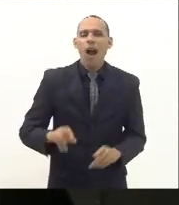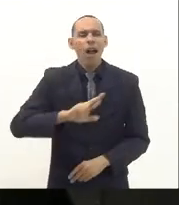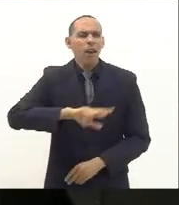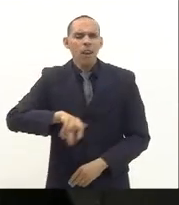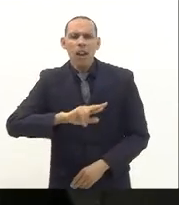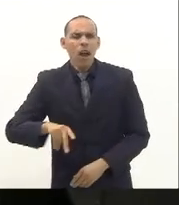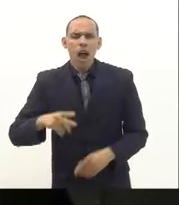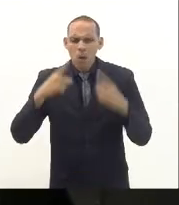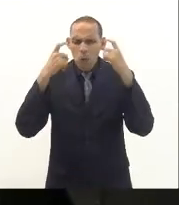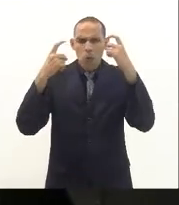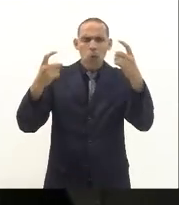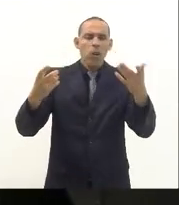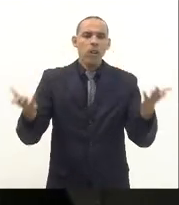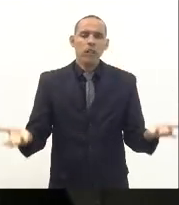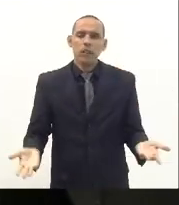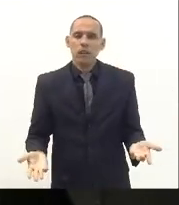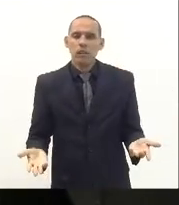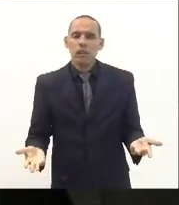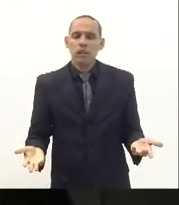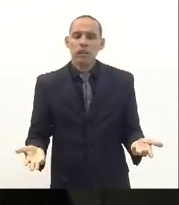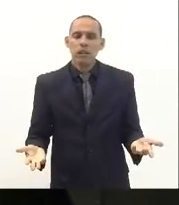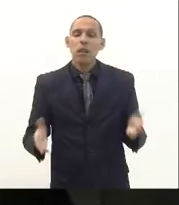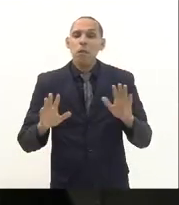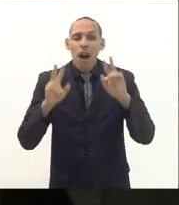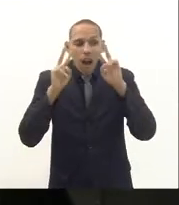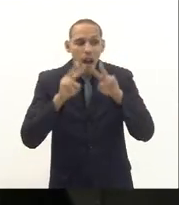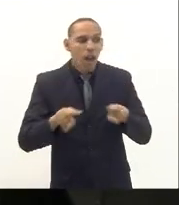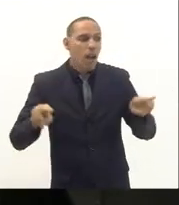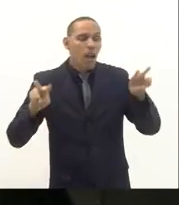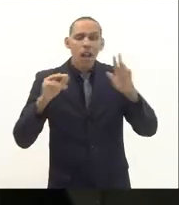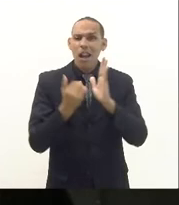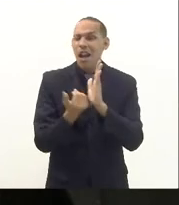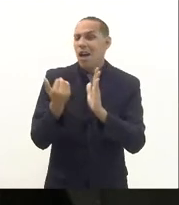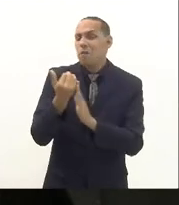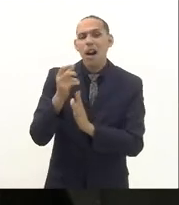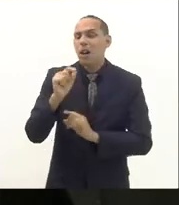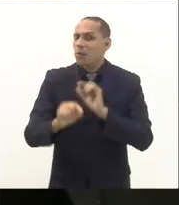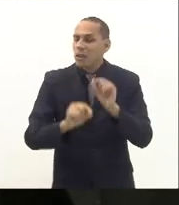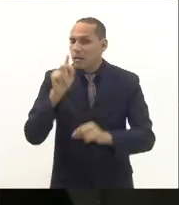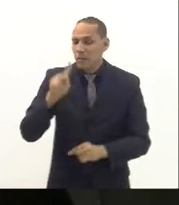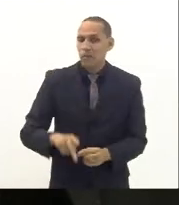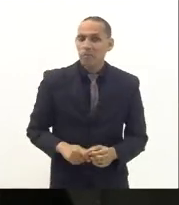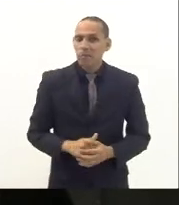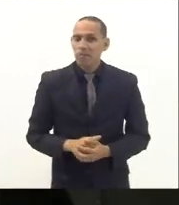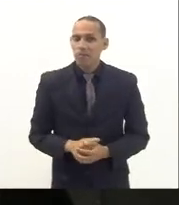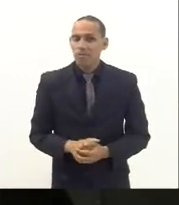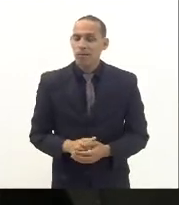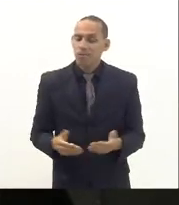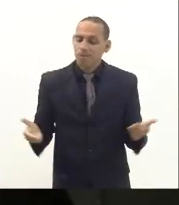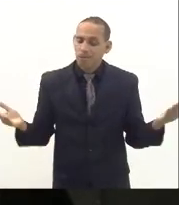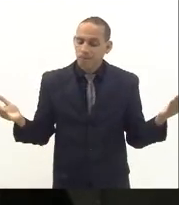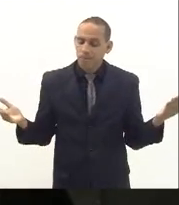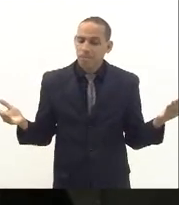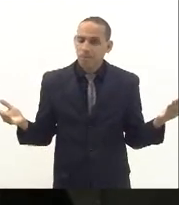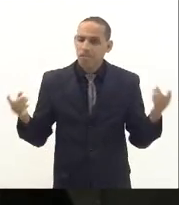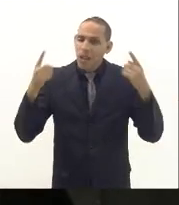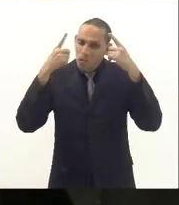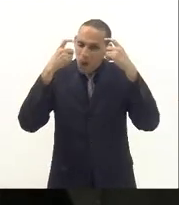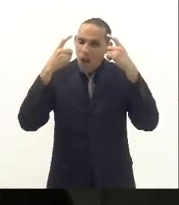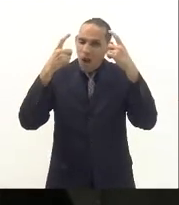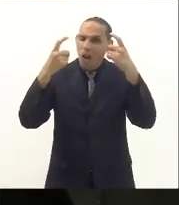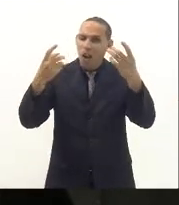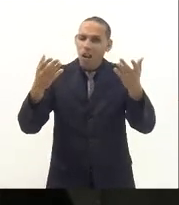sociedade de violência e o que se mais ver que hora Presidente é é